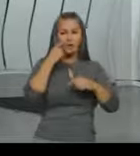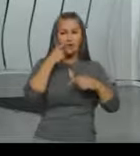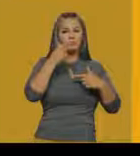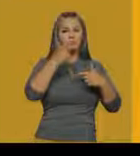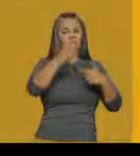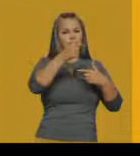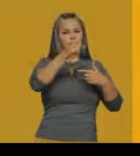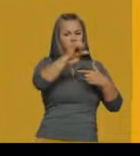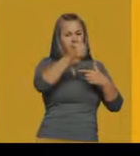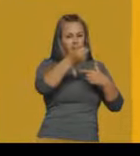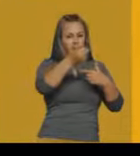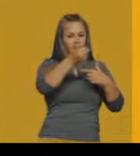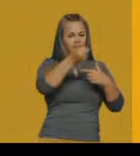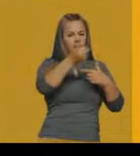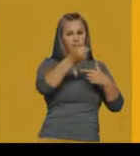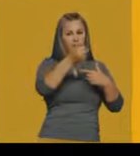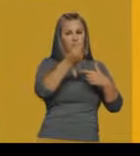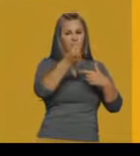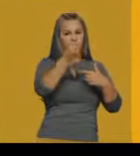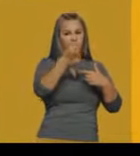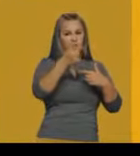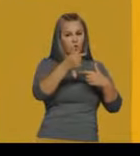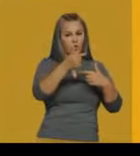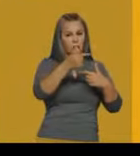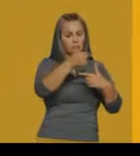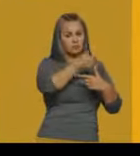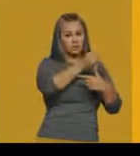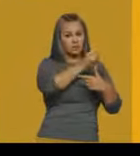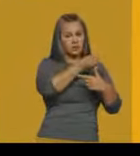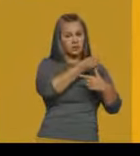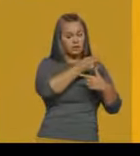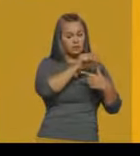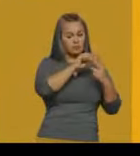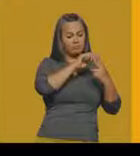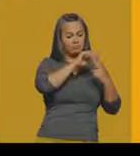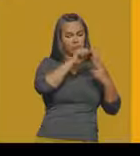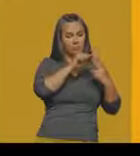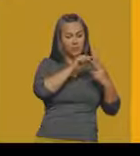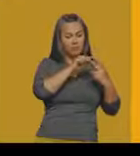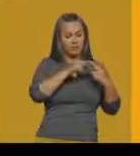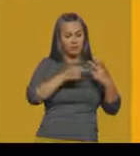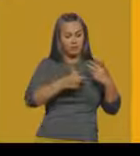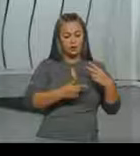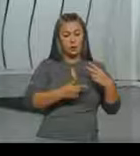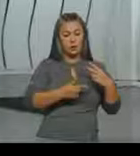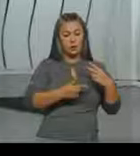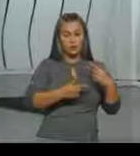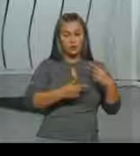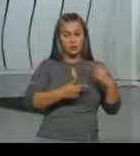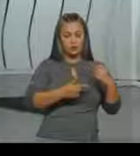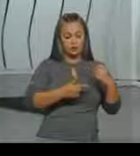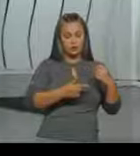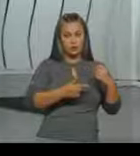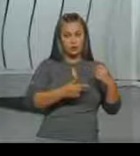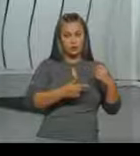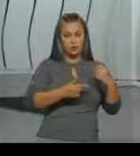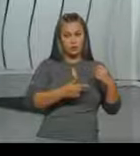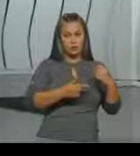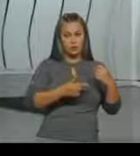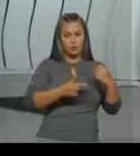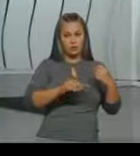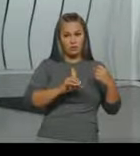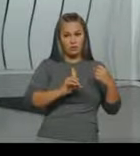ser π. E 270? 3π sobre 2. Flávio, você já